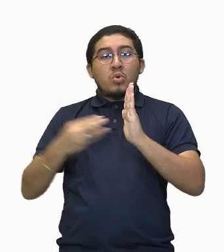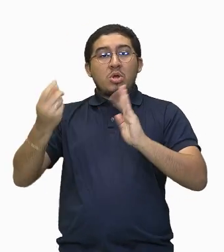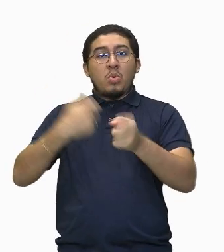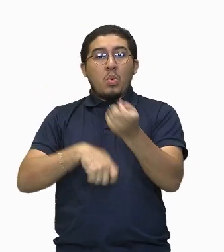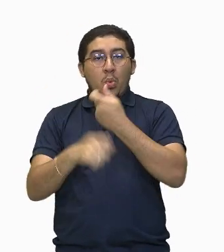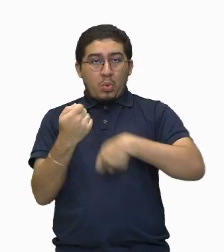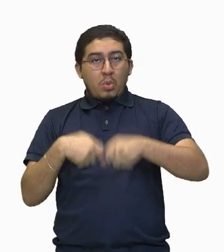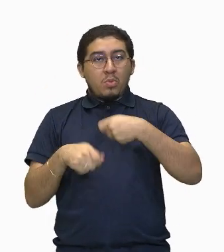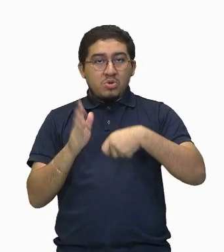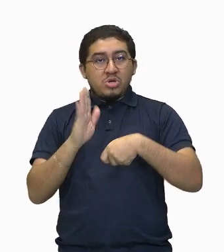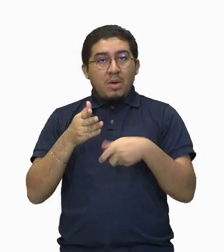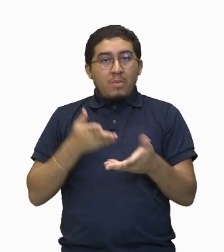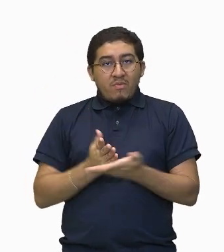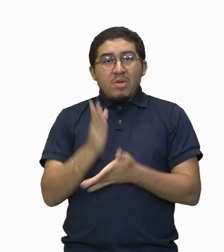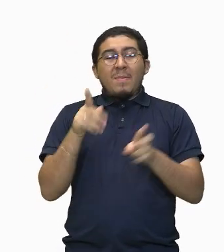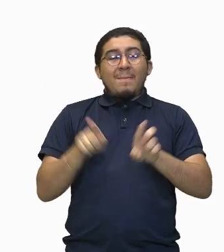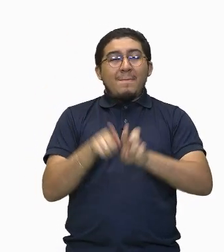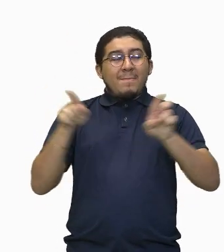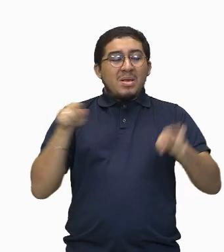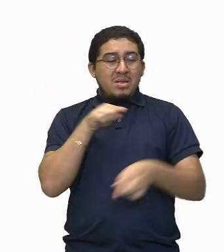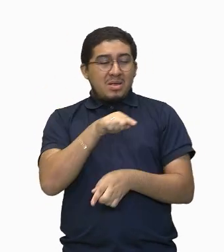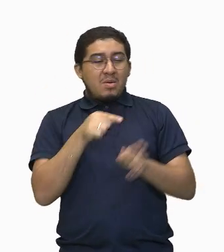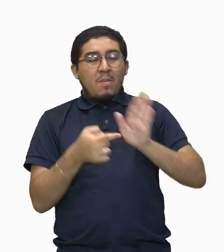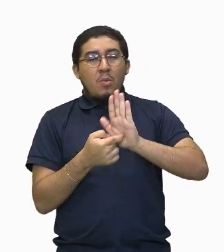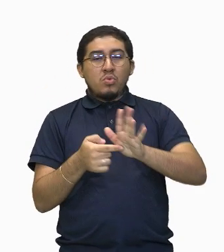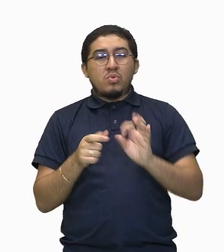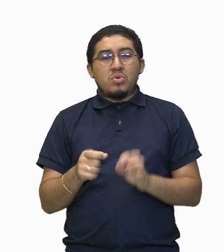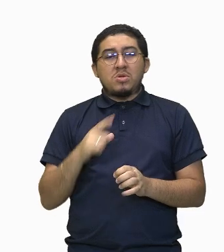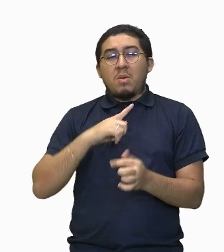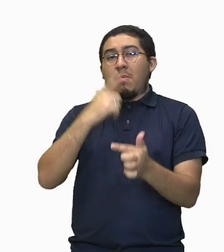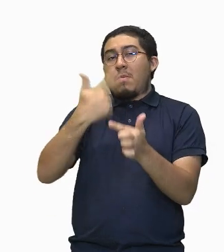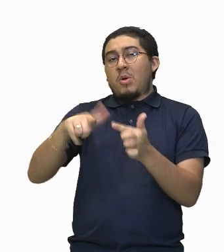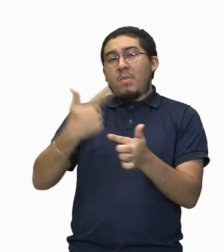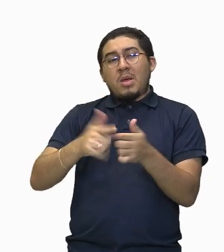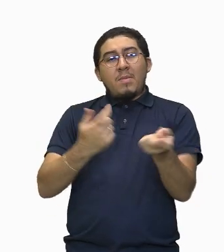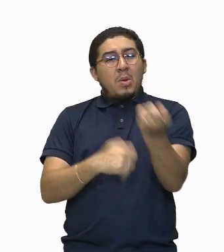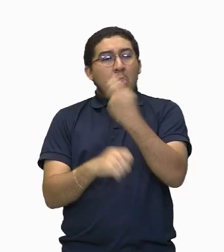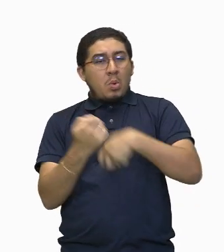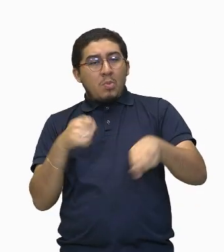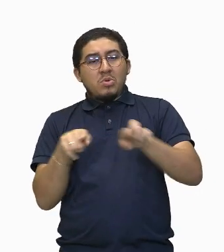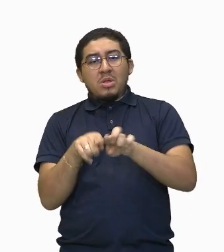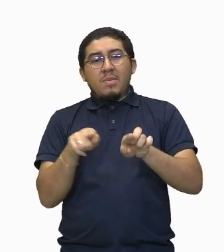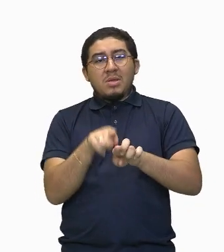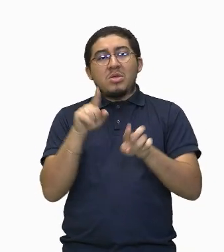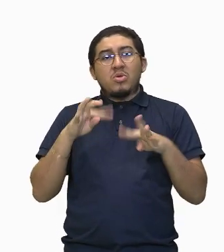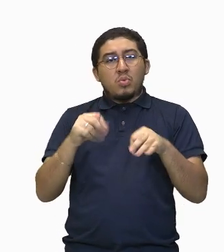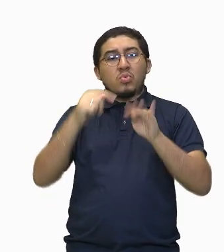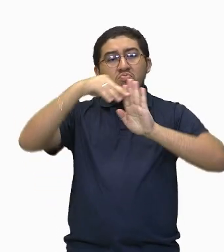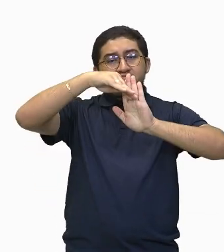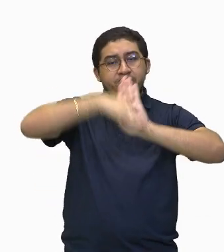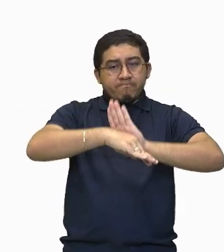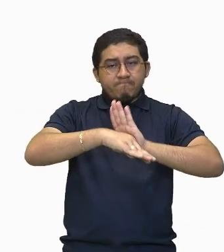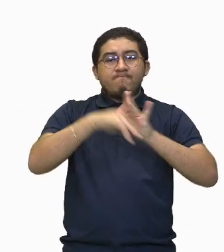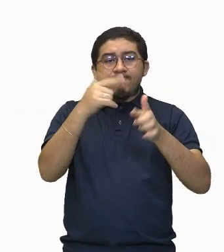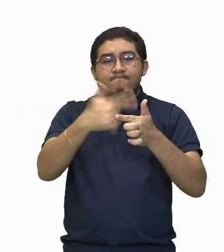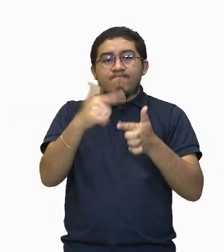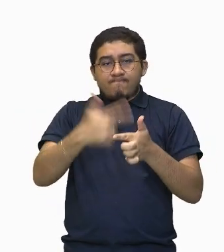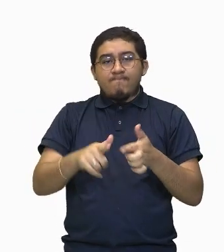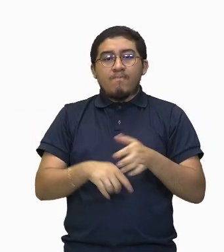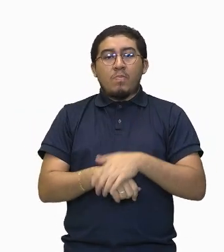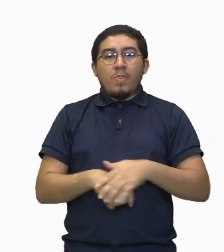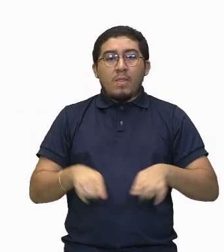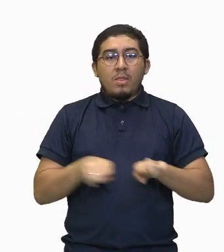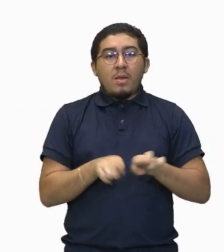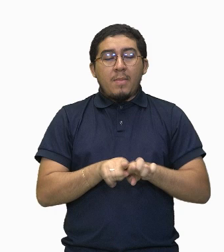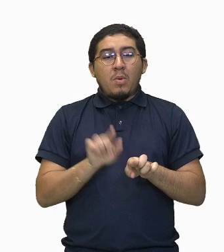entanto, ele vai demonstrar essas rupturas econômicas, esses quadros de crises. Outro impacto importante aqui na crise